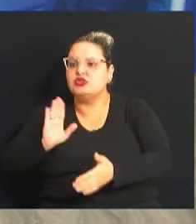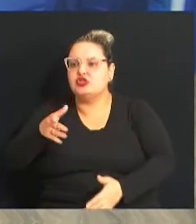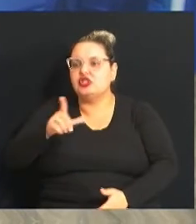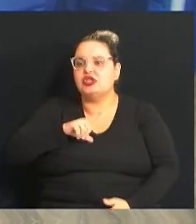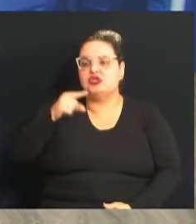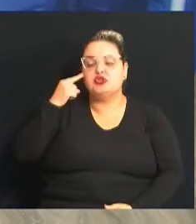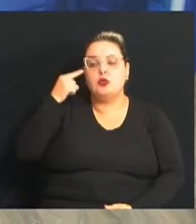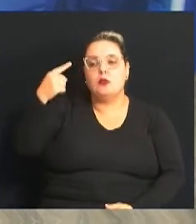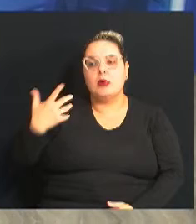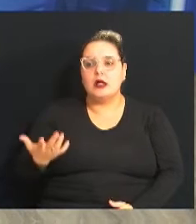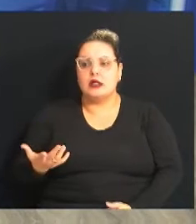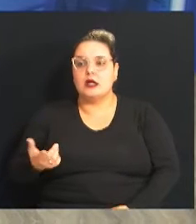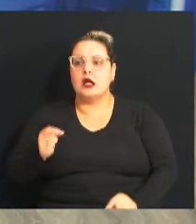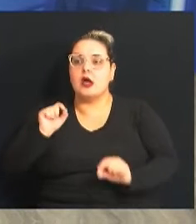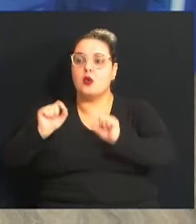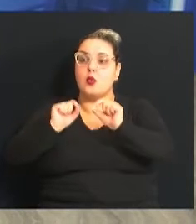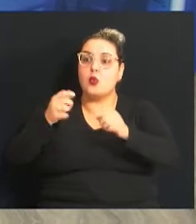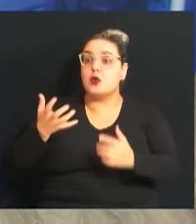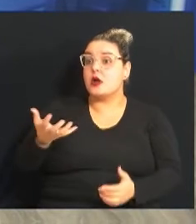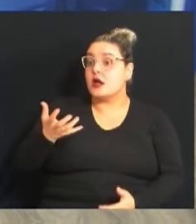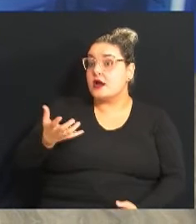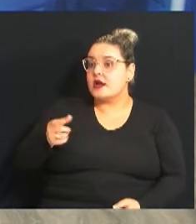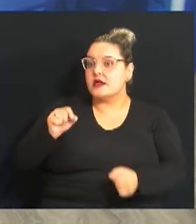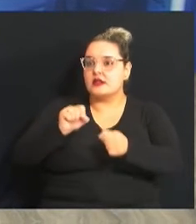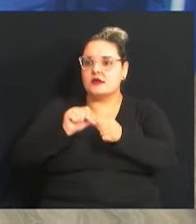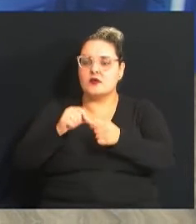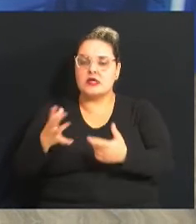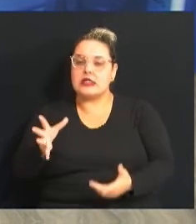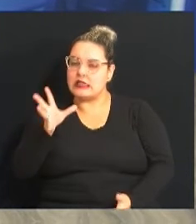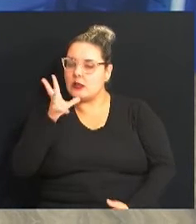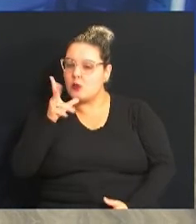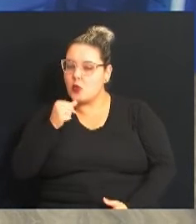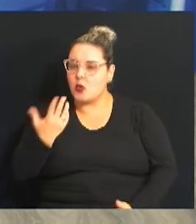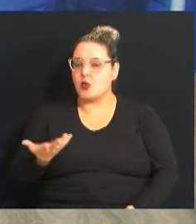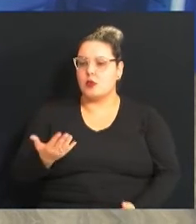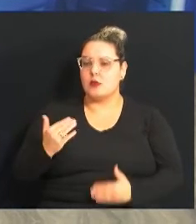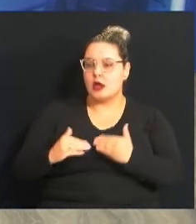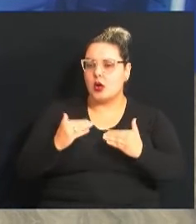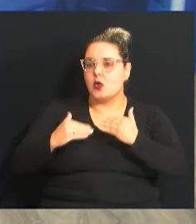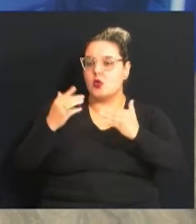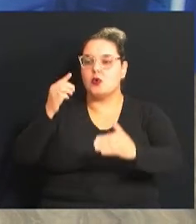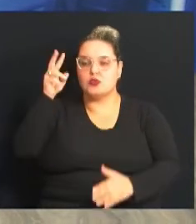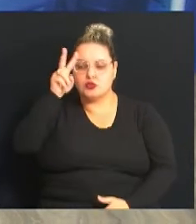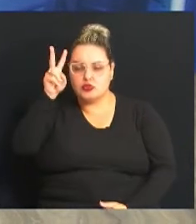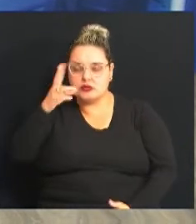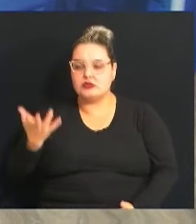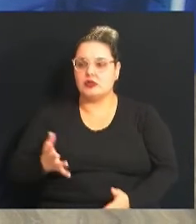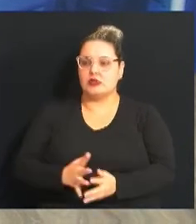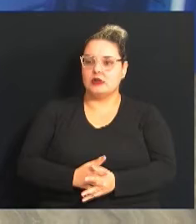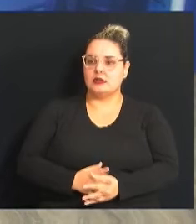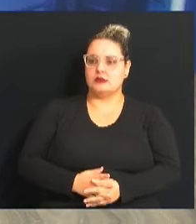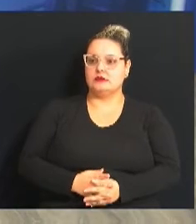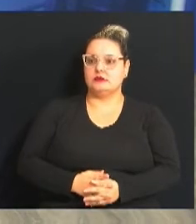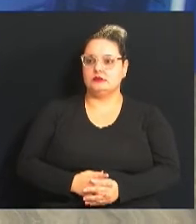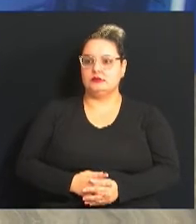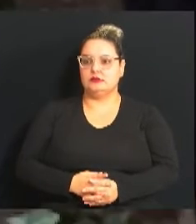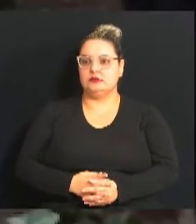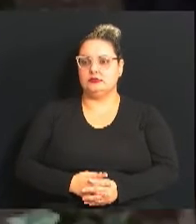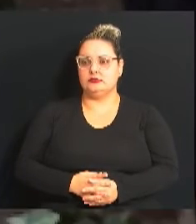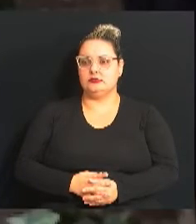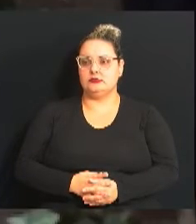ideia do que vocês queriam fazer? Demorou para poder construir essa história?